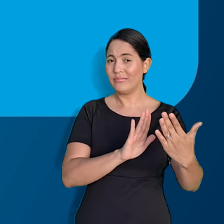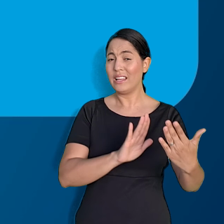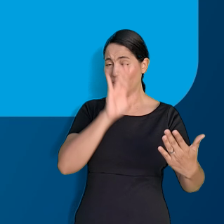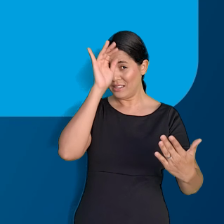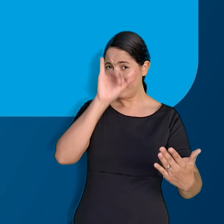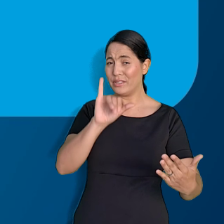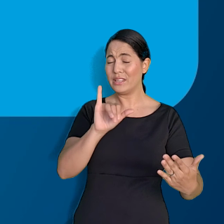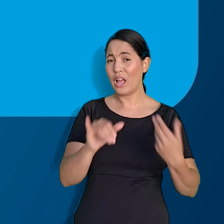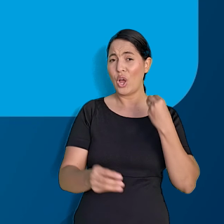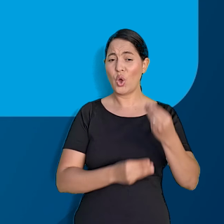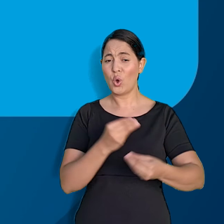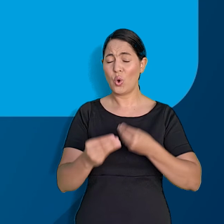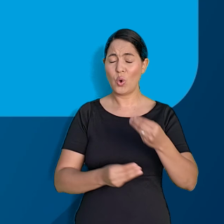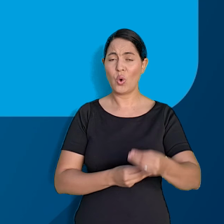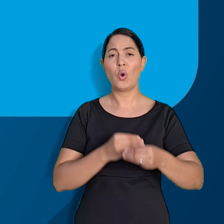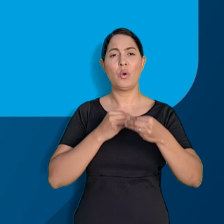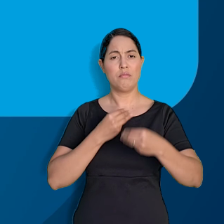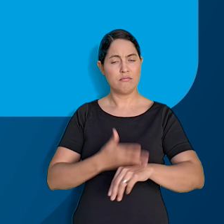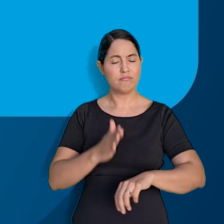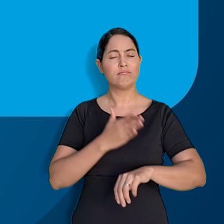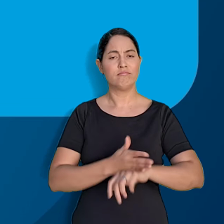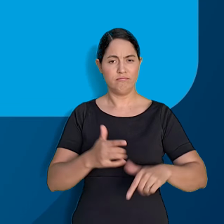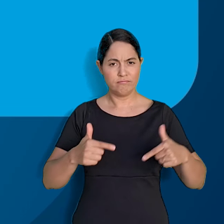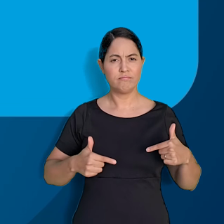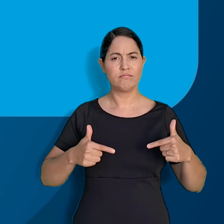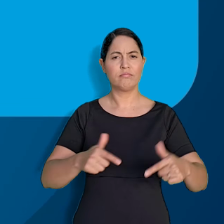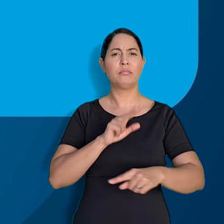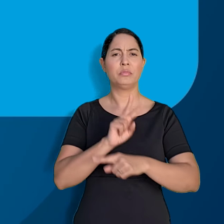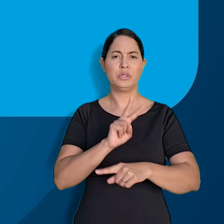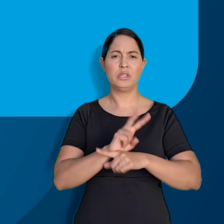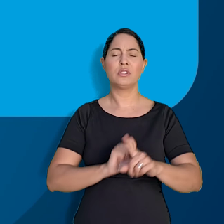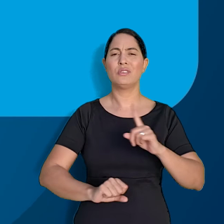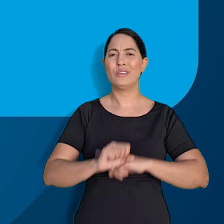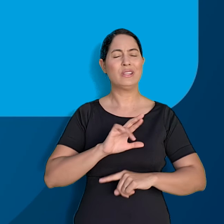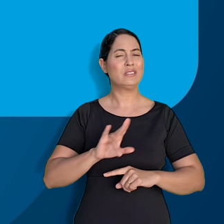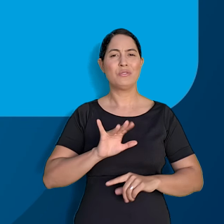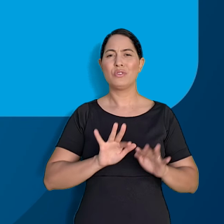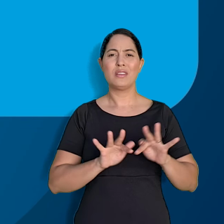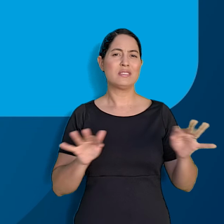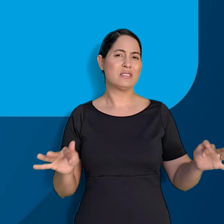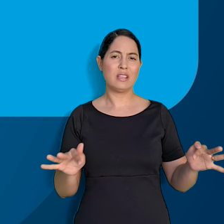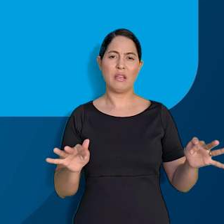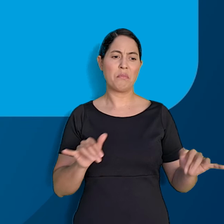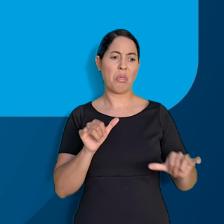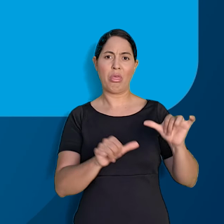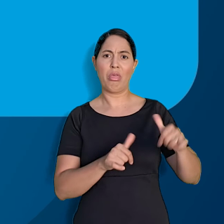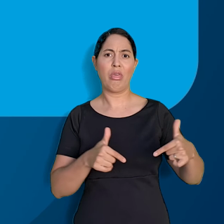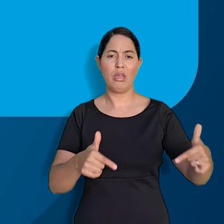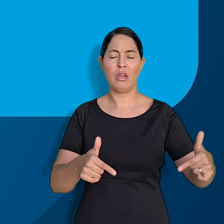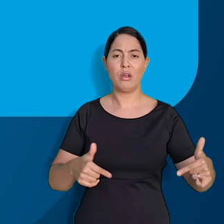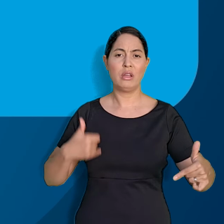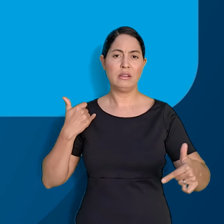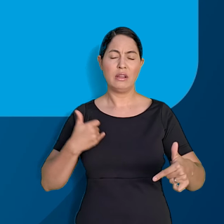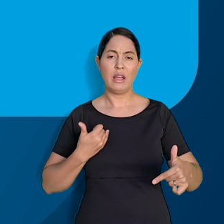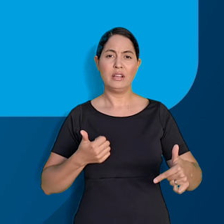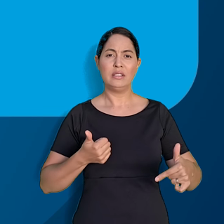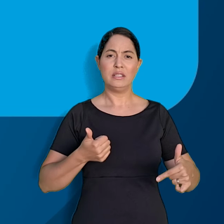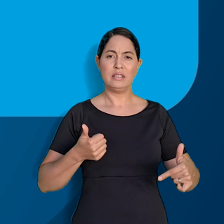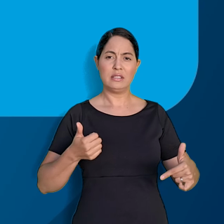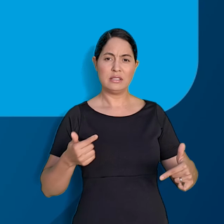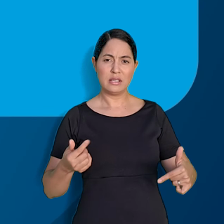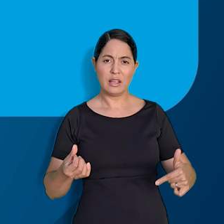preventiva, com ações concretas de educação e proteção social, e não apenas virando uma chave mágica, através da redução da maioridade